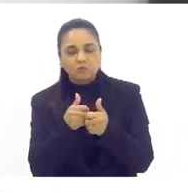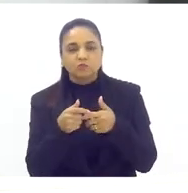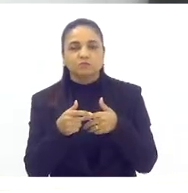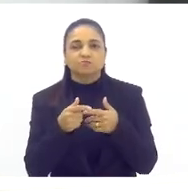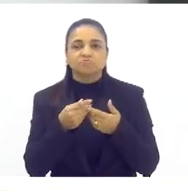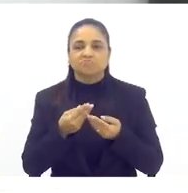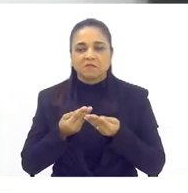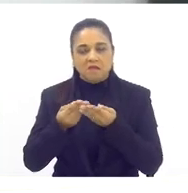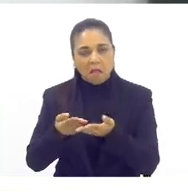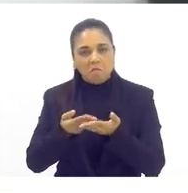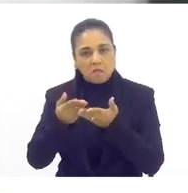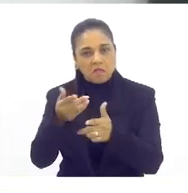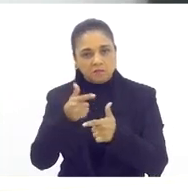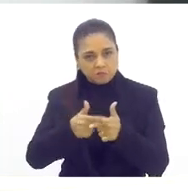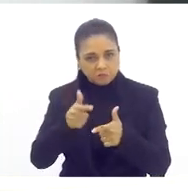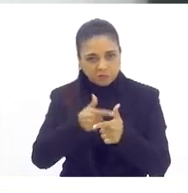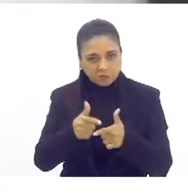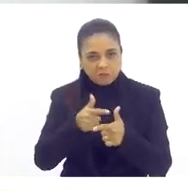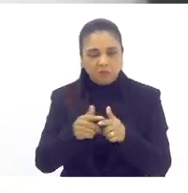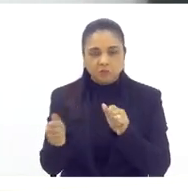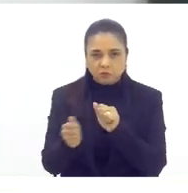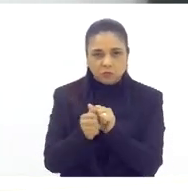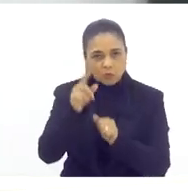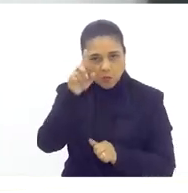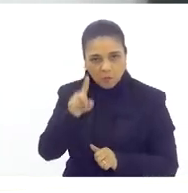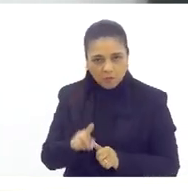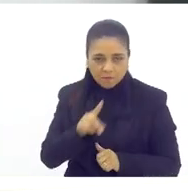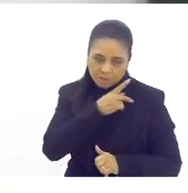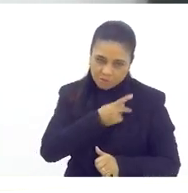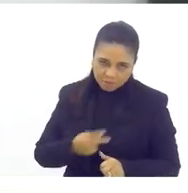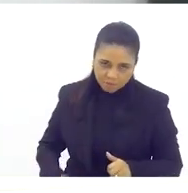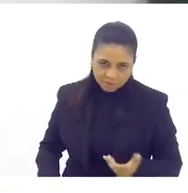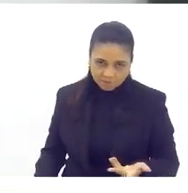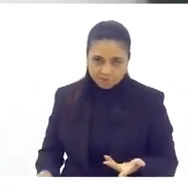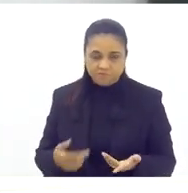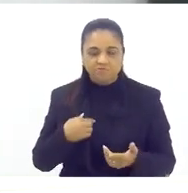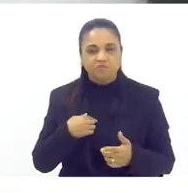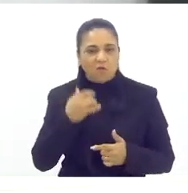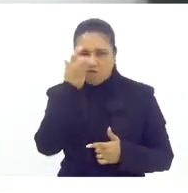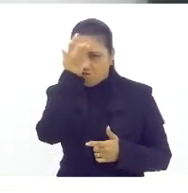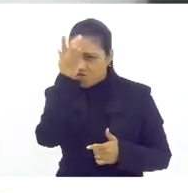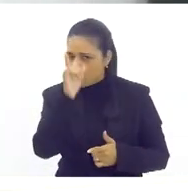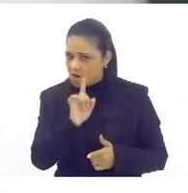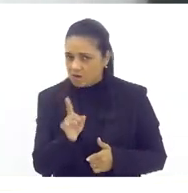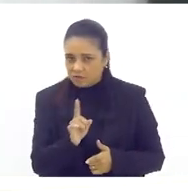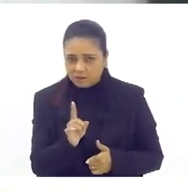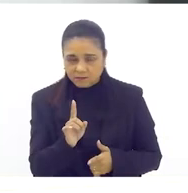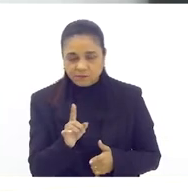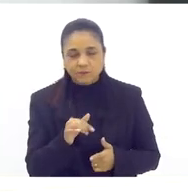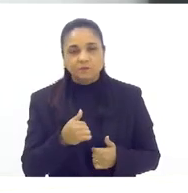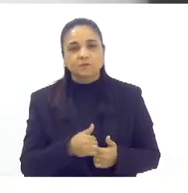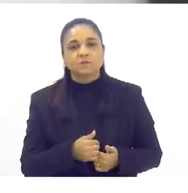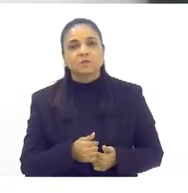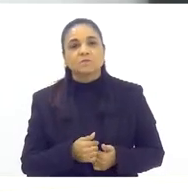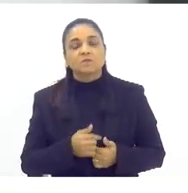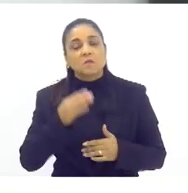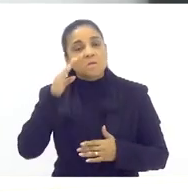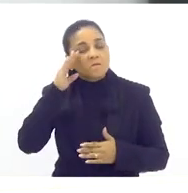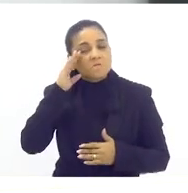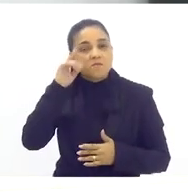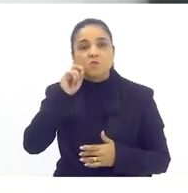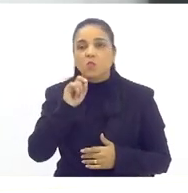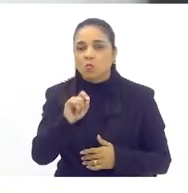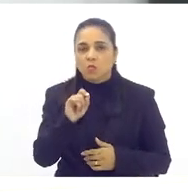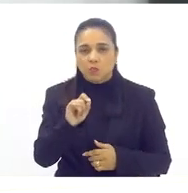demandas junto à presidência Mas não é fácil não é fácil por diversos motivos né e acho que o principal deles